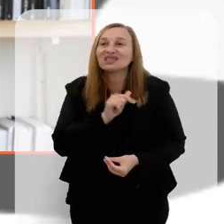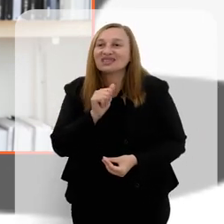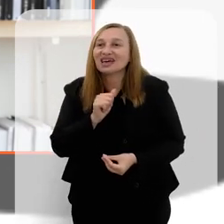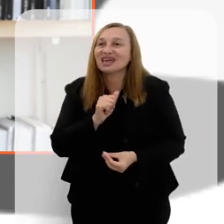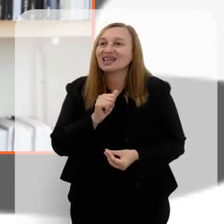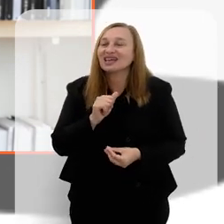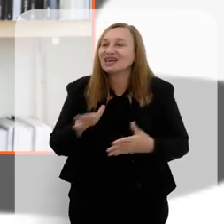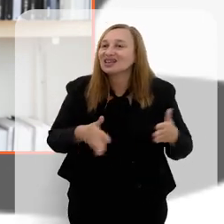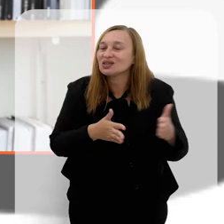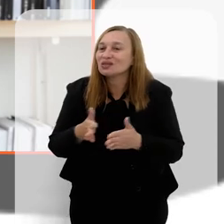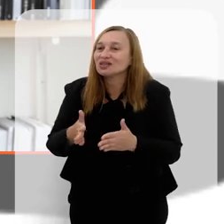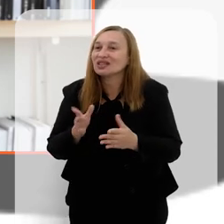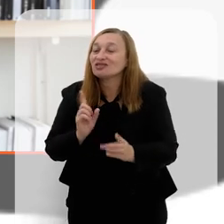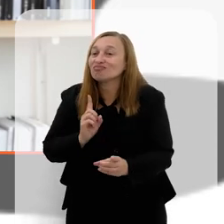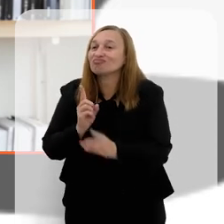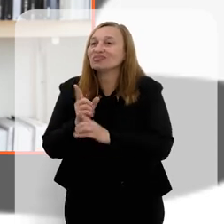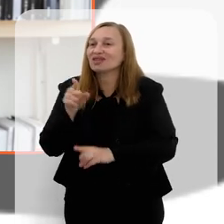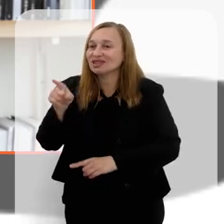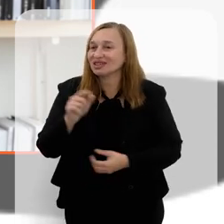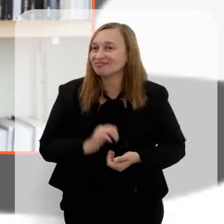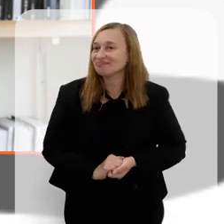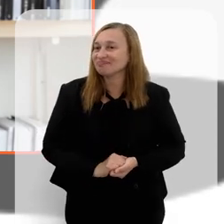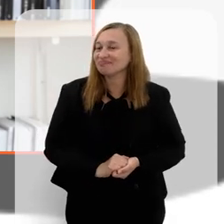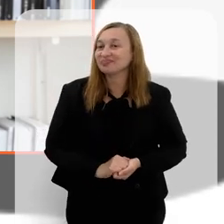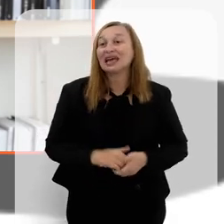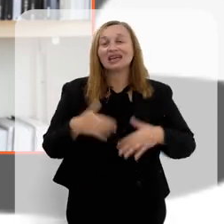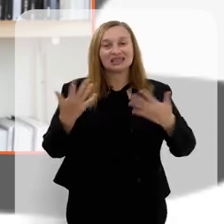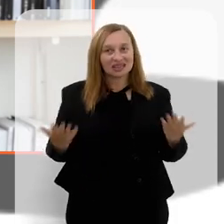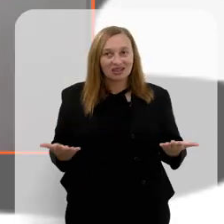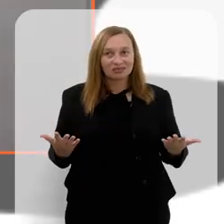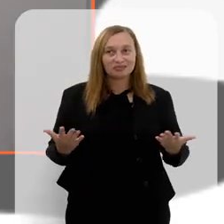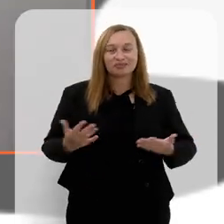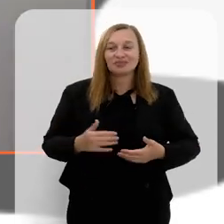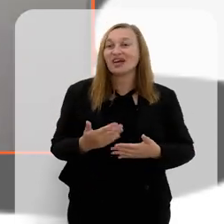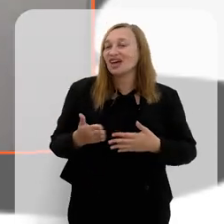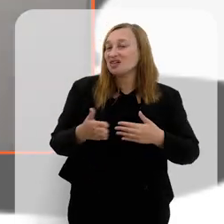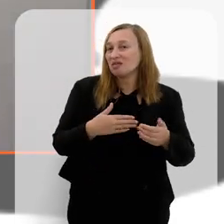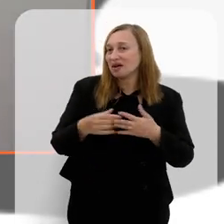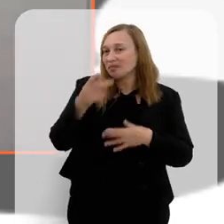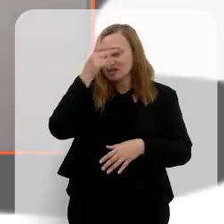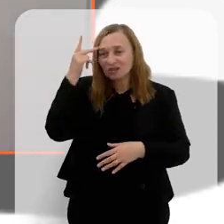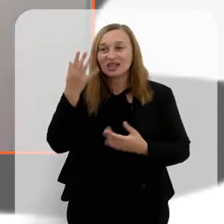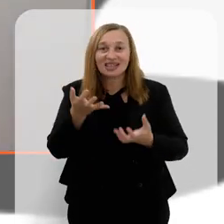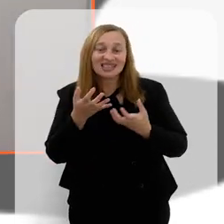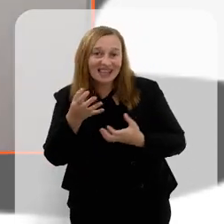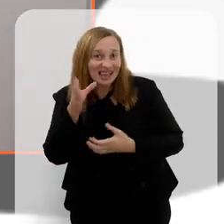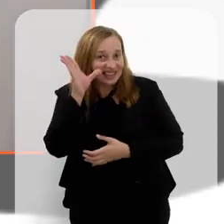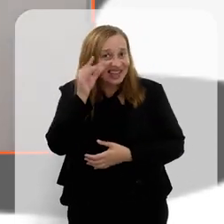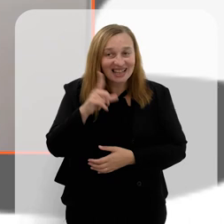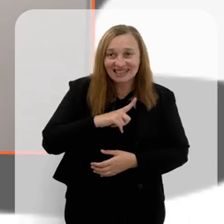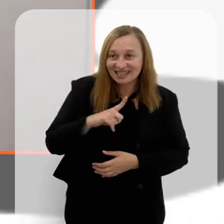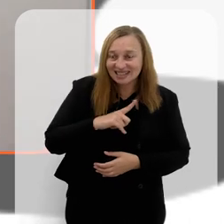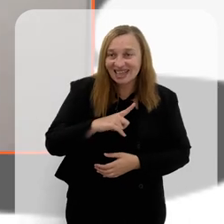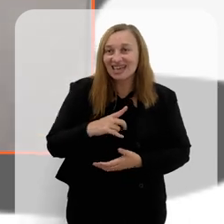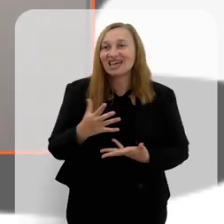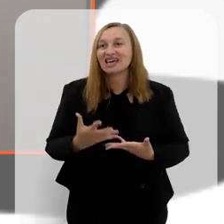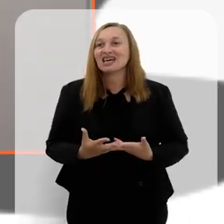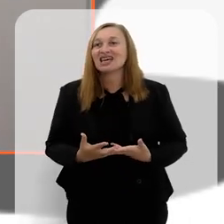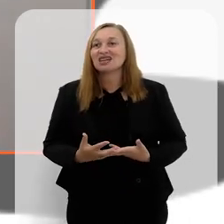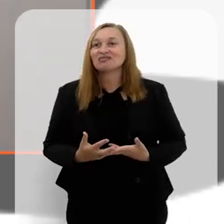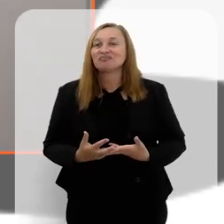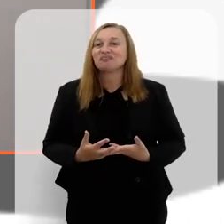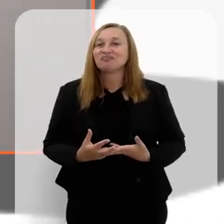pessoas conseguem esse caminho, chegam até você? Como é que faz? Então, pode chegar até mim quem quiser, quem se interessar,